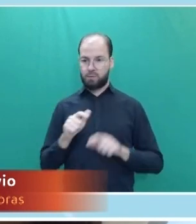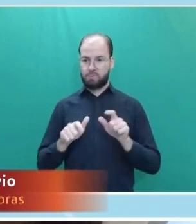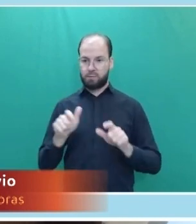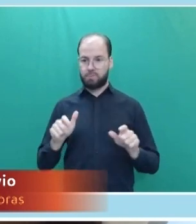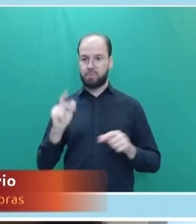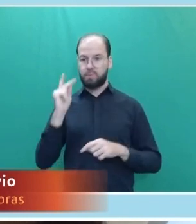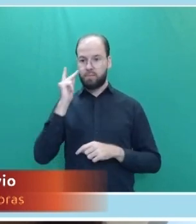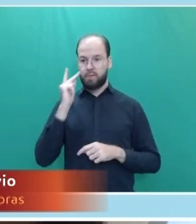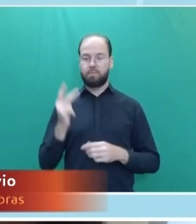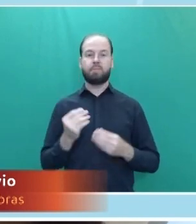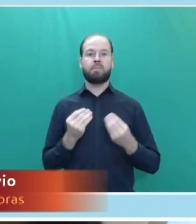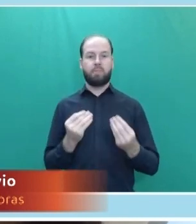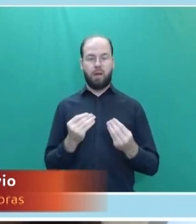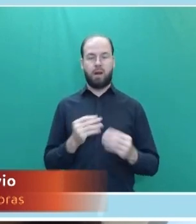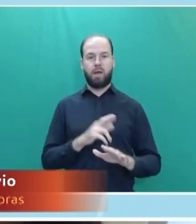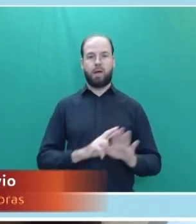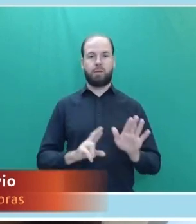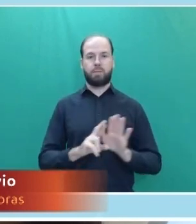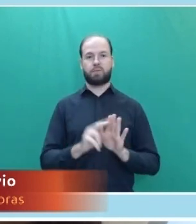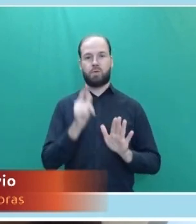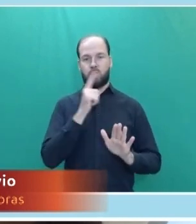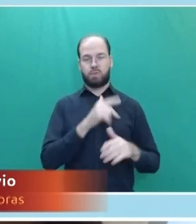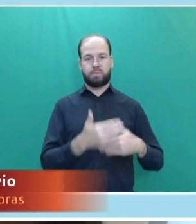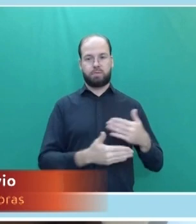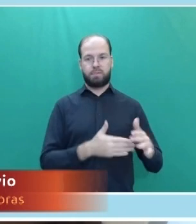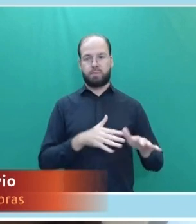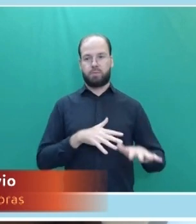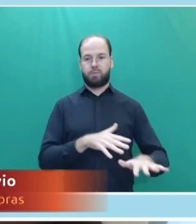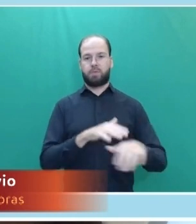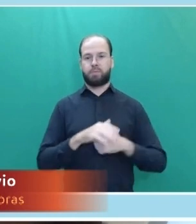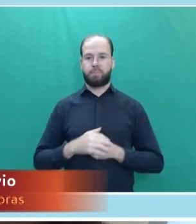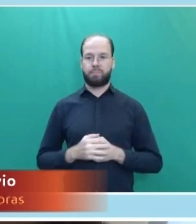que a representação também acompanhe esse movimento, né?